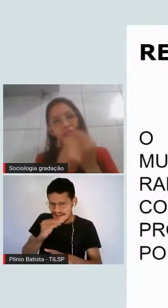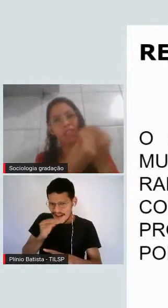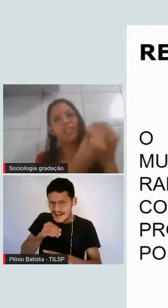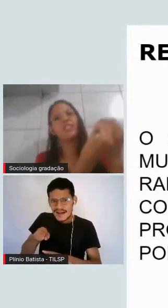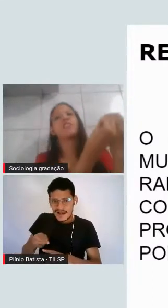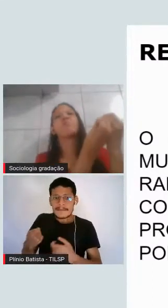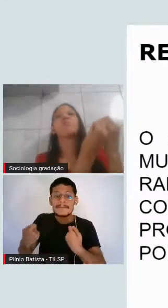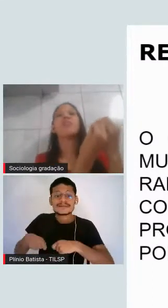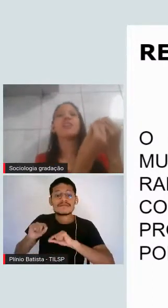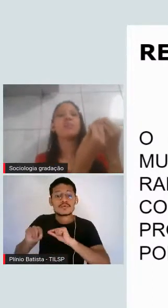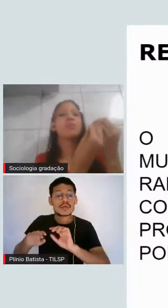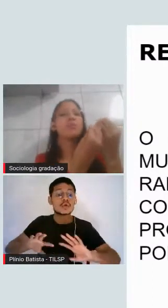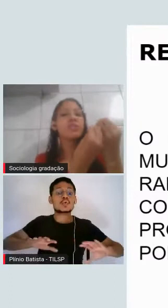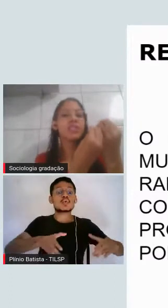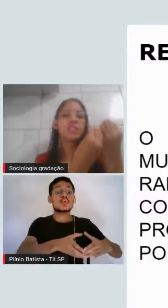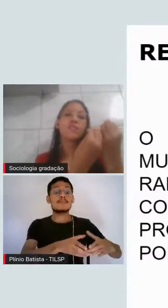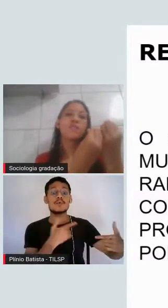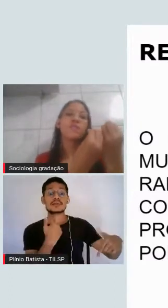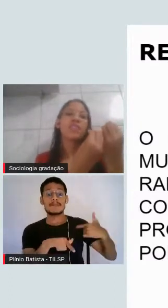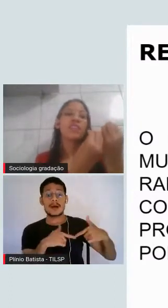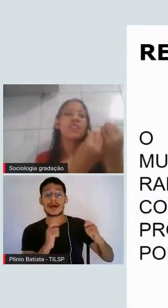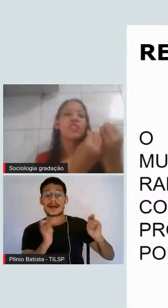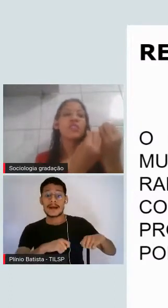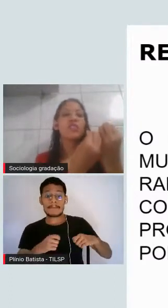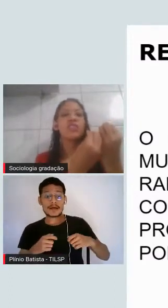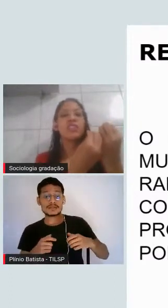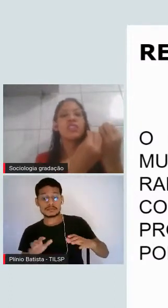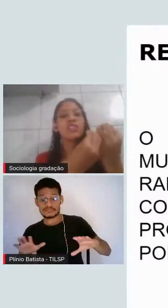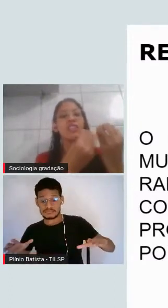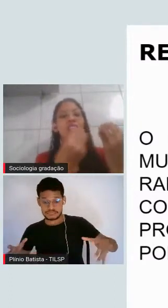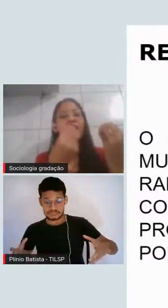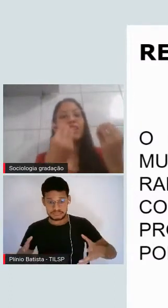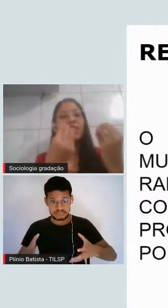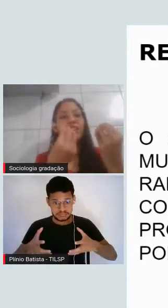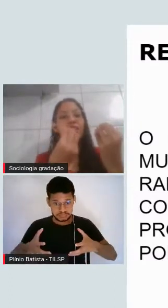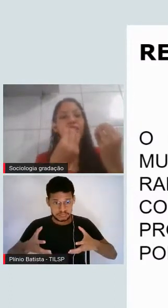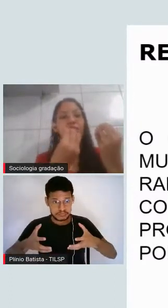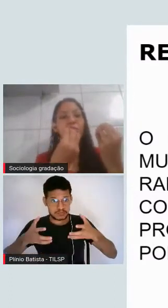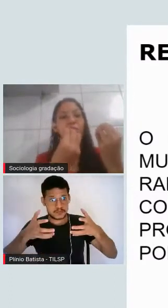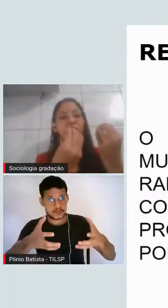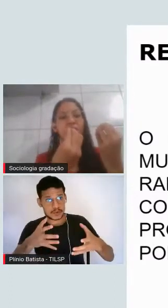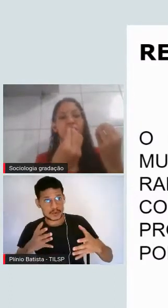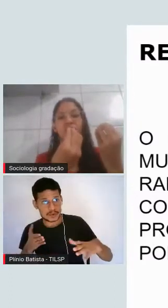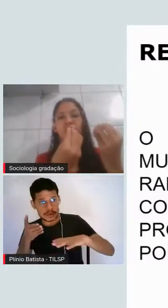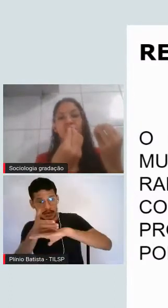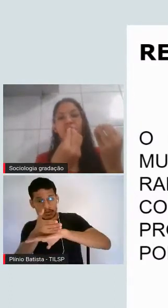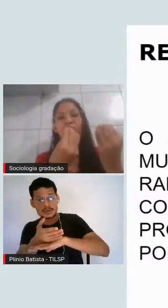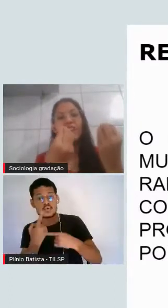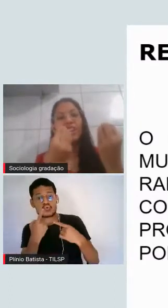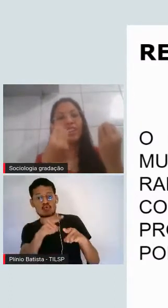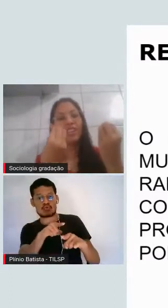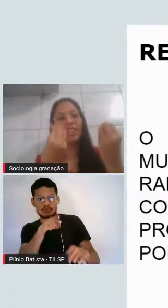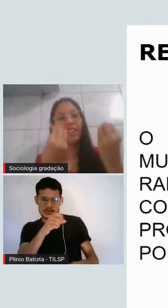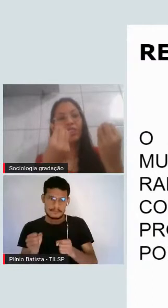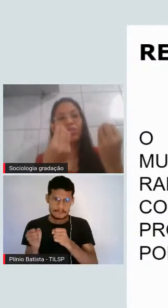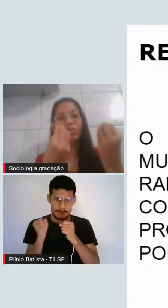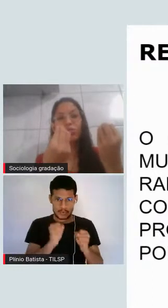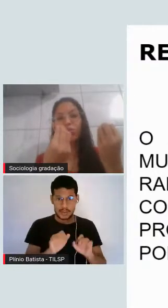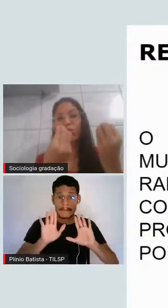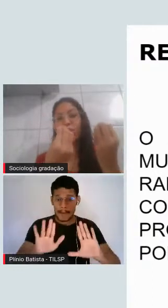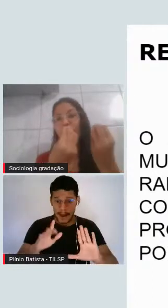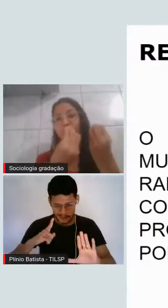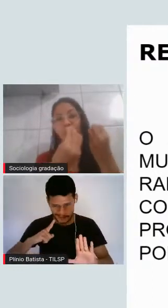para poder empurrá-la para o poder. Só que, nesse processo,